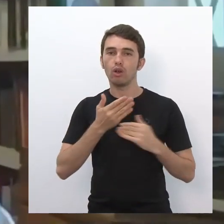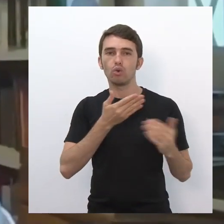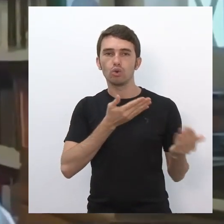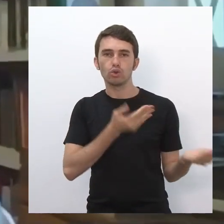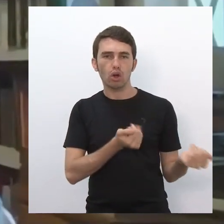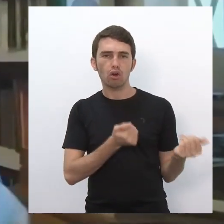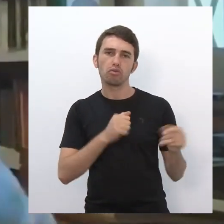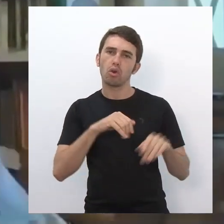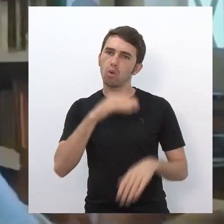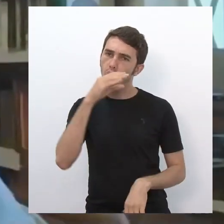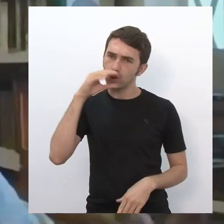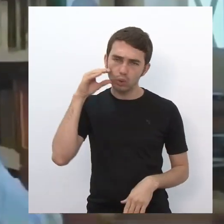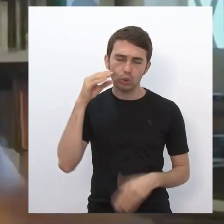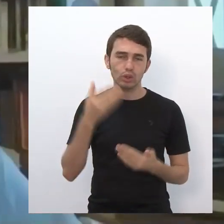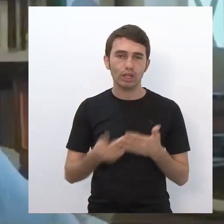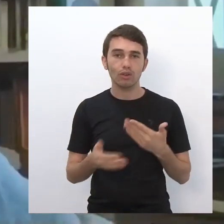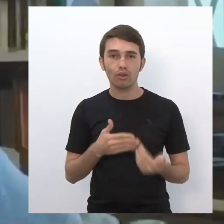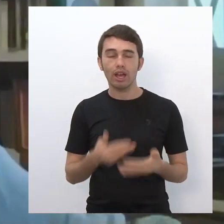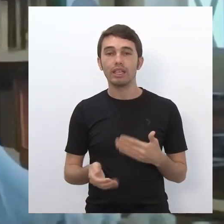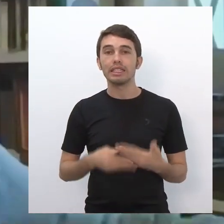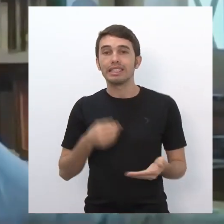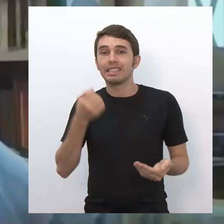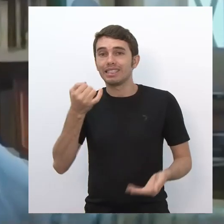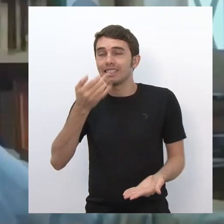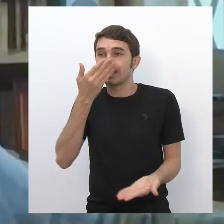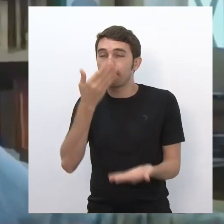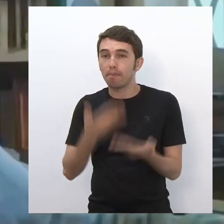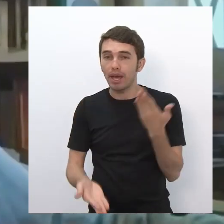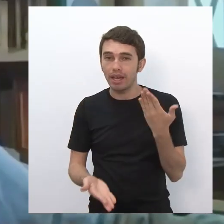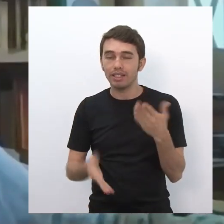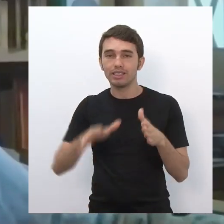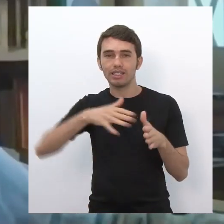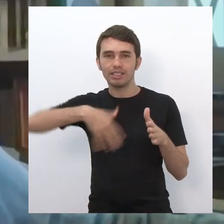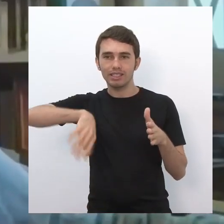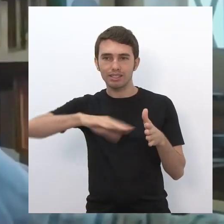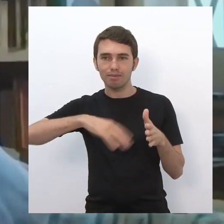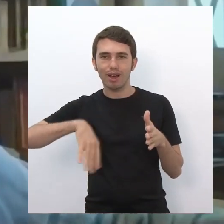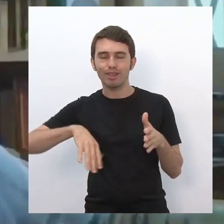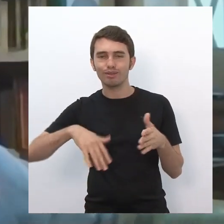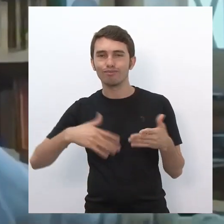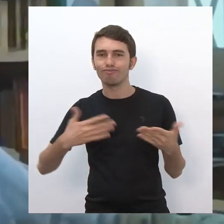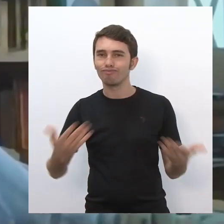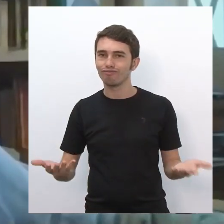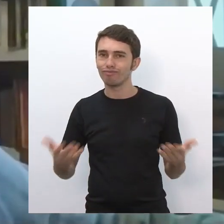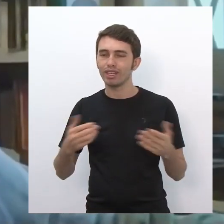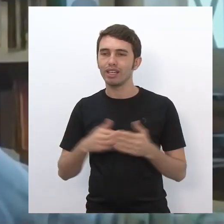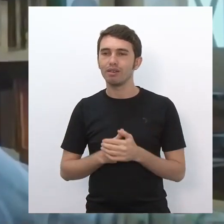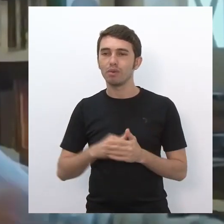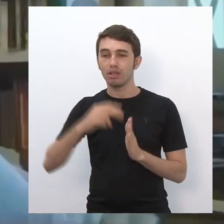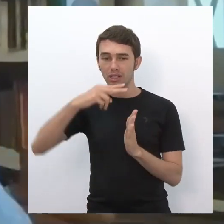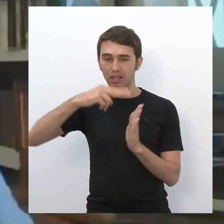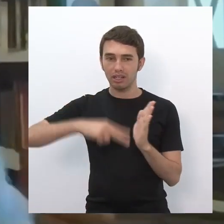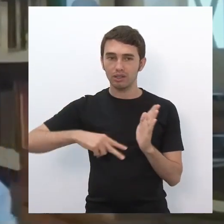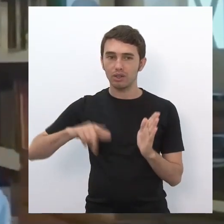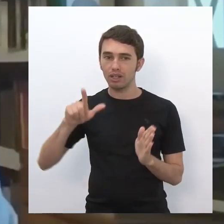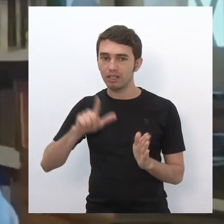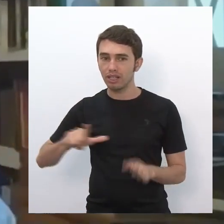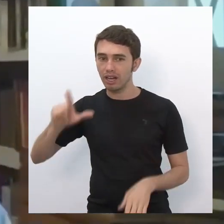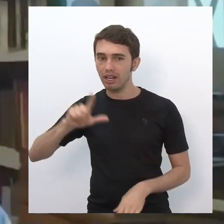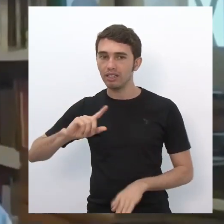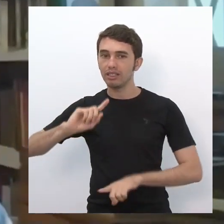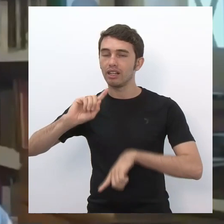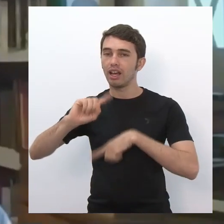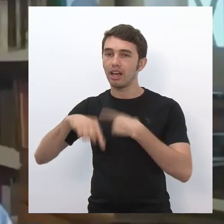adulto, né? E se a gente perde esse espaço de trabalho, através da leitura literária, isso depois